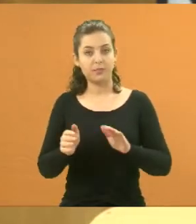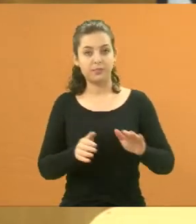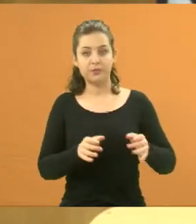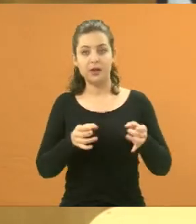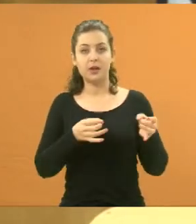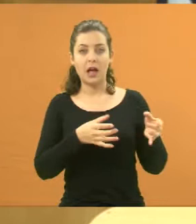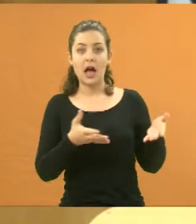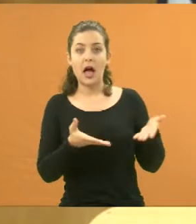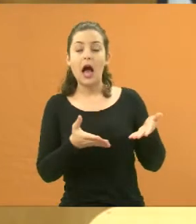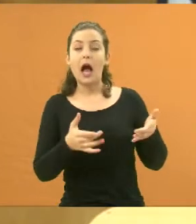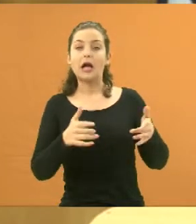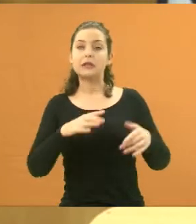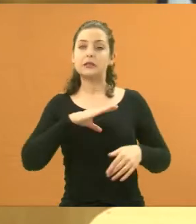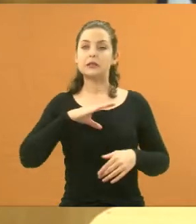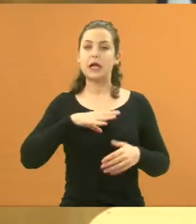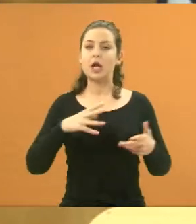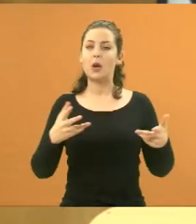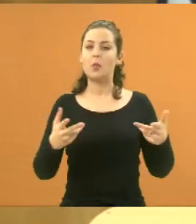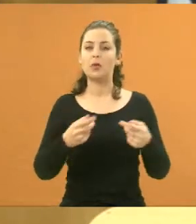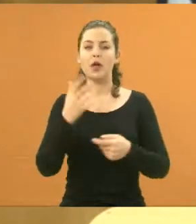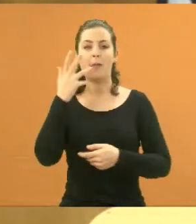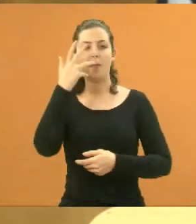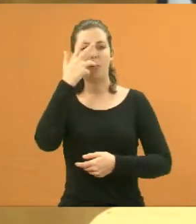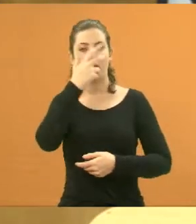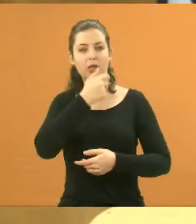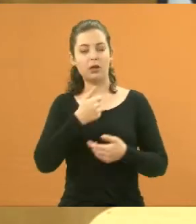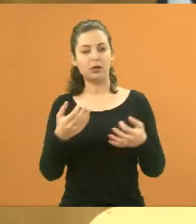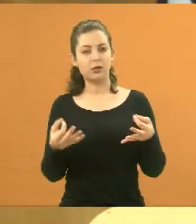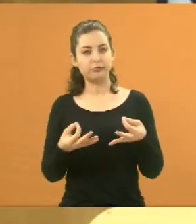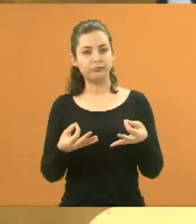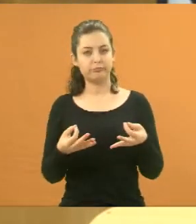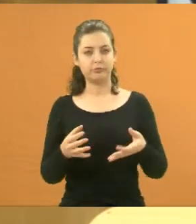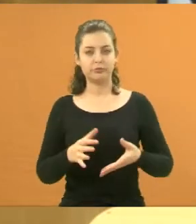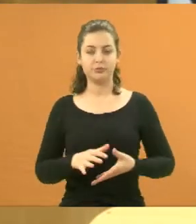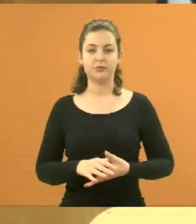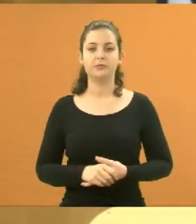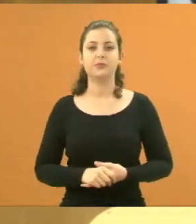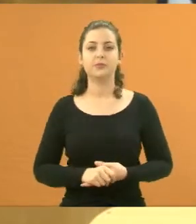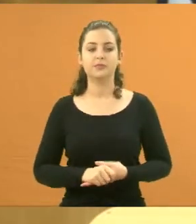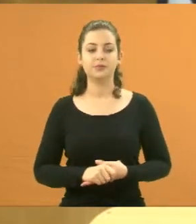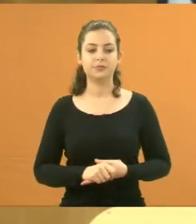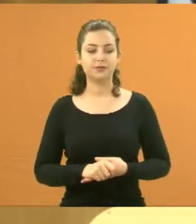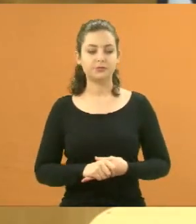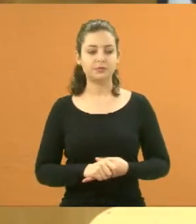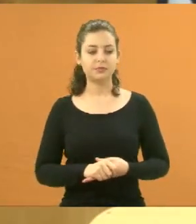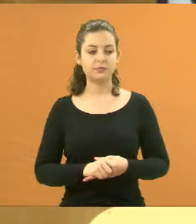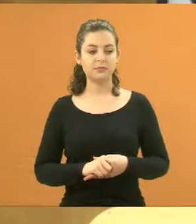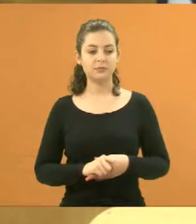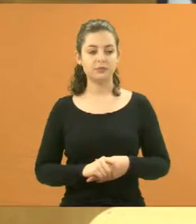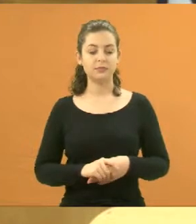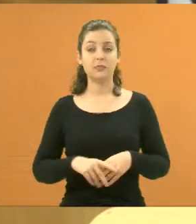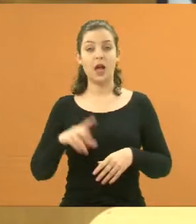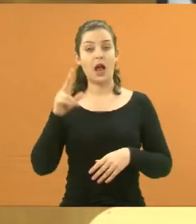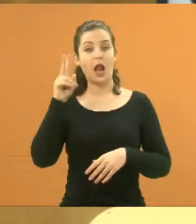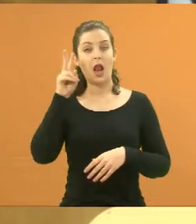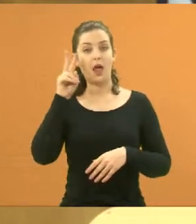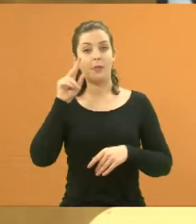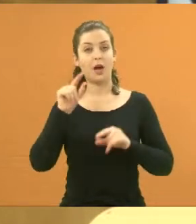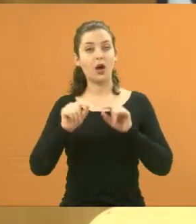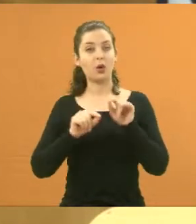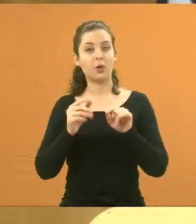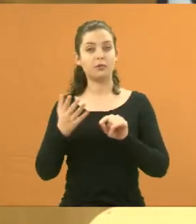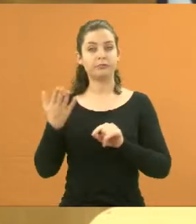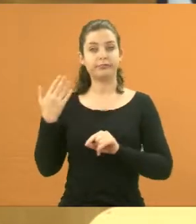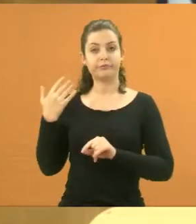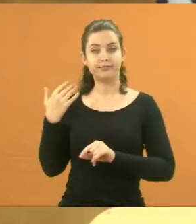uma cidade mais bonita, mais perfeita, né? E aí, eu preciso lembrar que foi